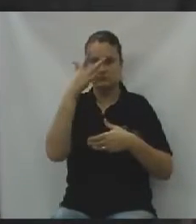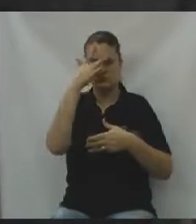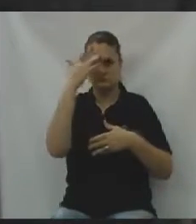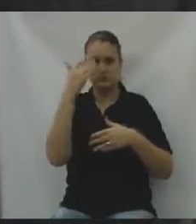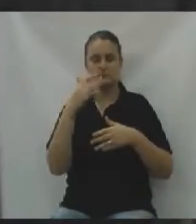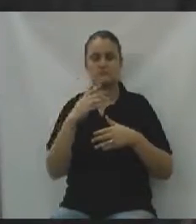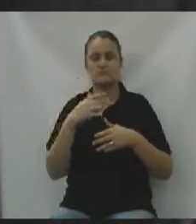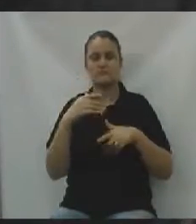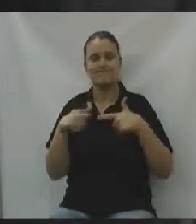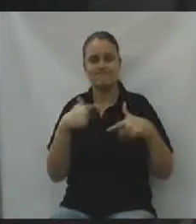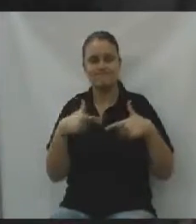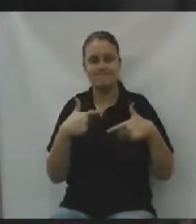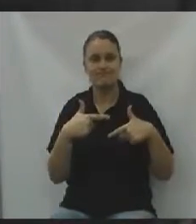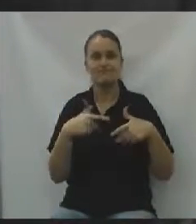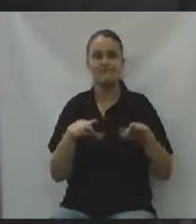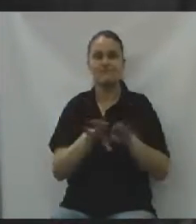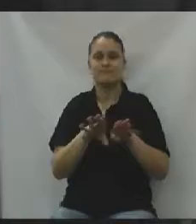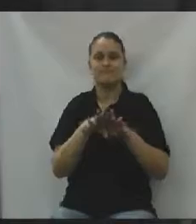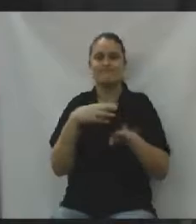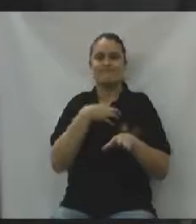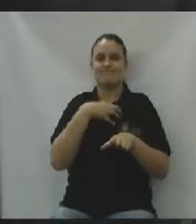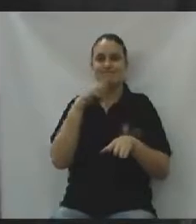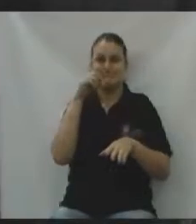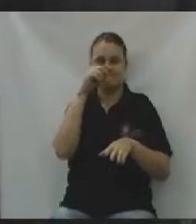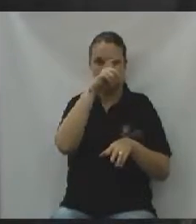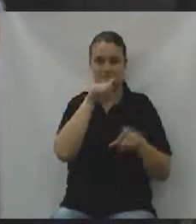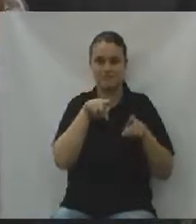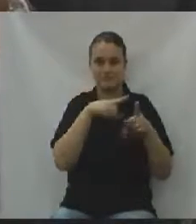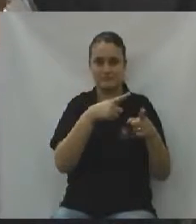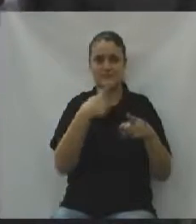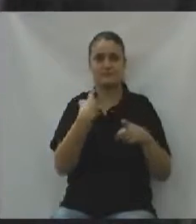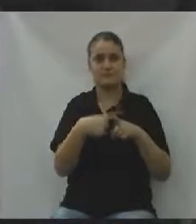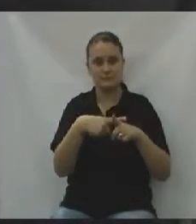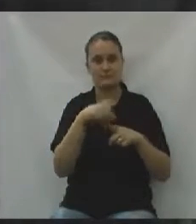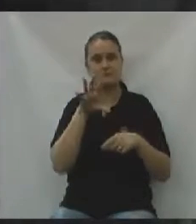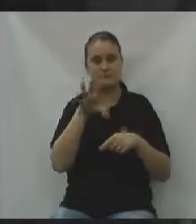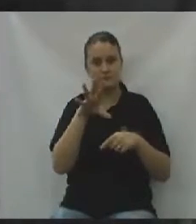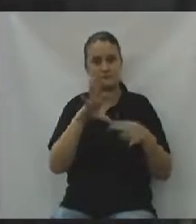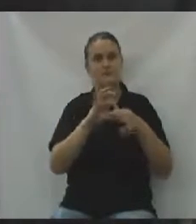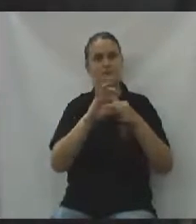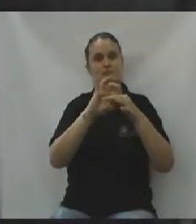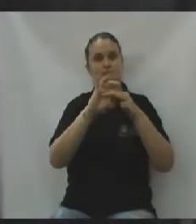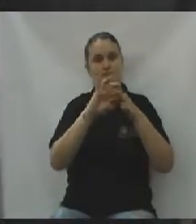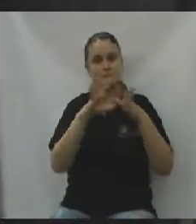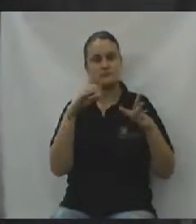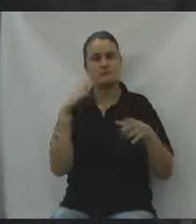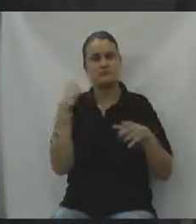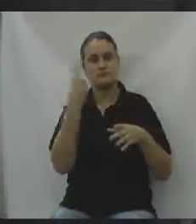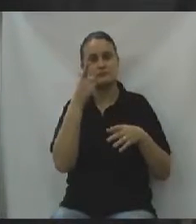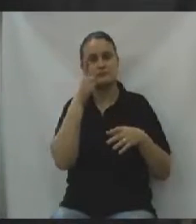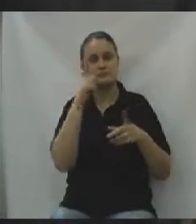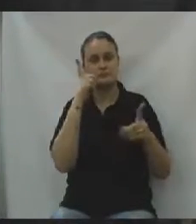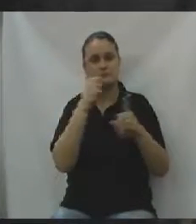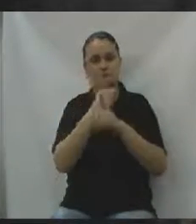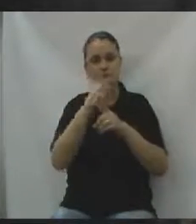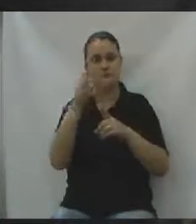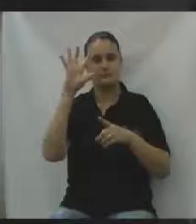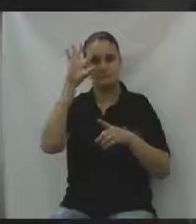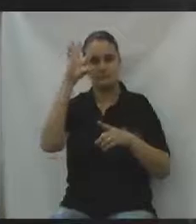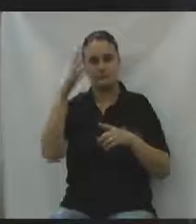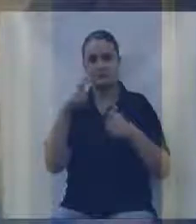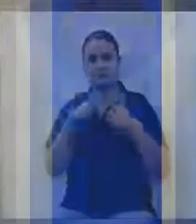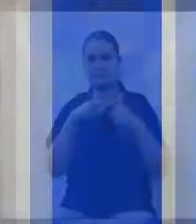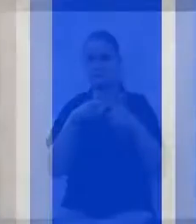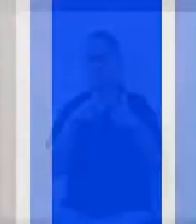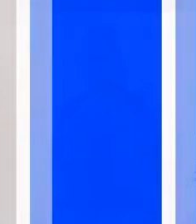trabalhando favorável e aos que estão sentindo a dificuldade contrária. Porque é dessa forma democrática que encontraremos a solução. Meu muito obrigado.